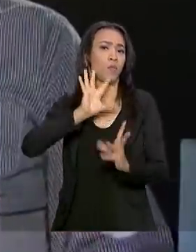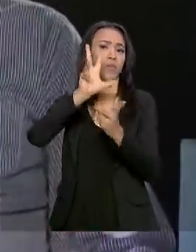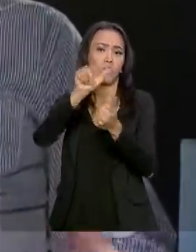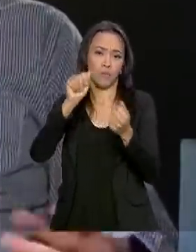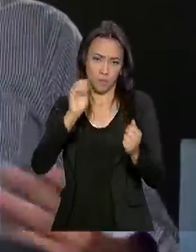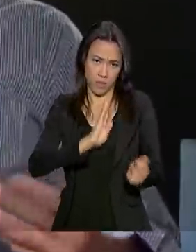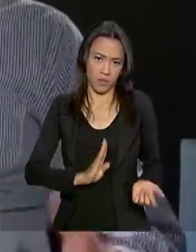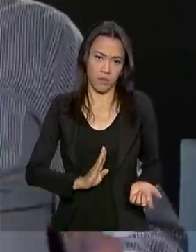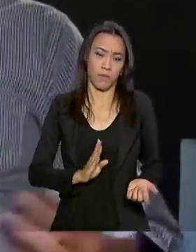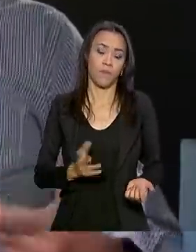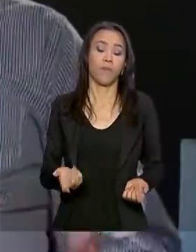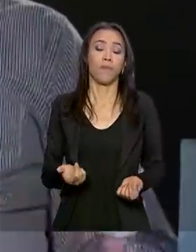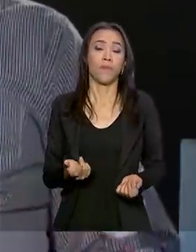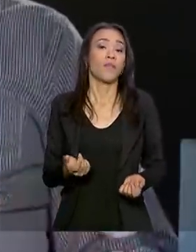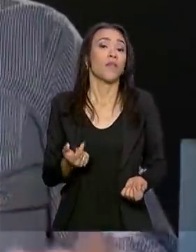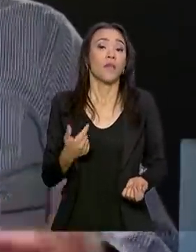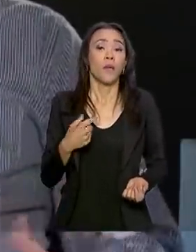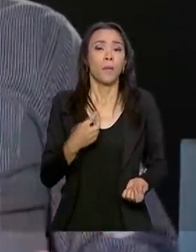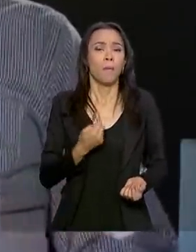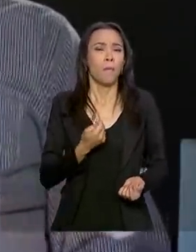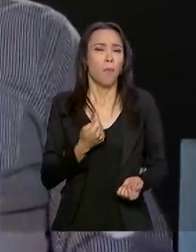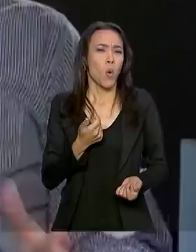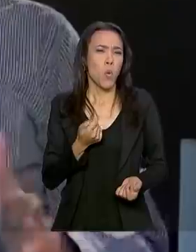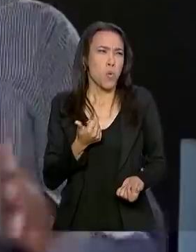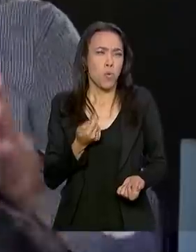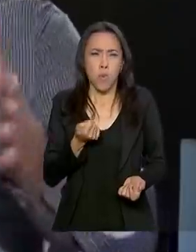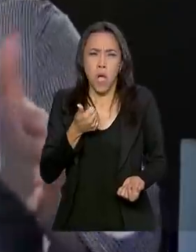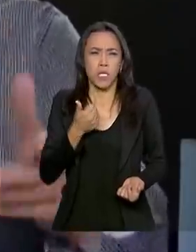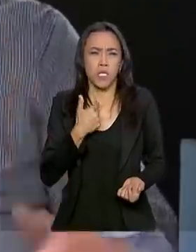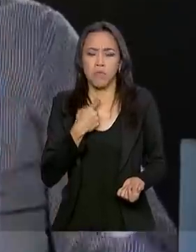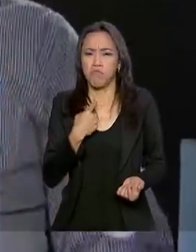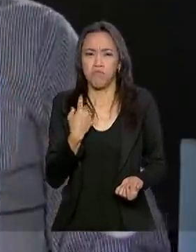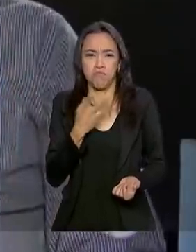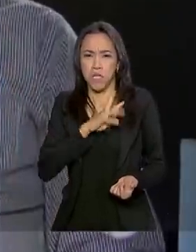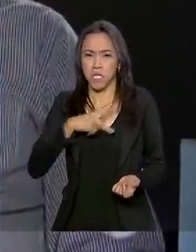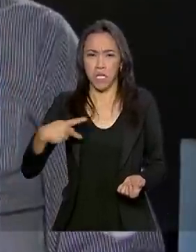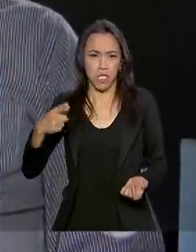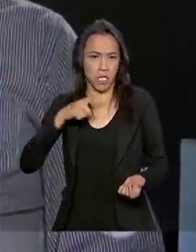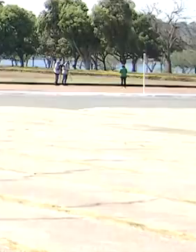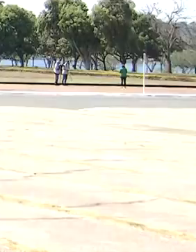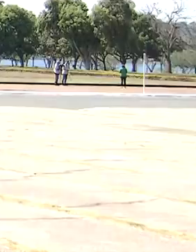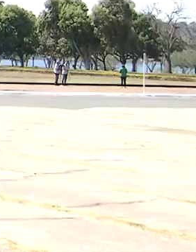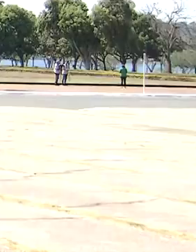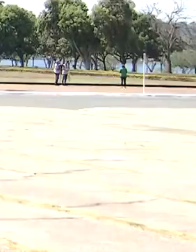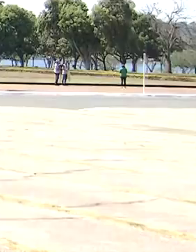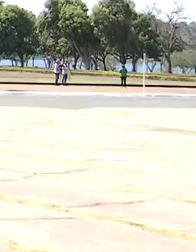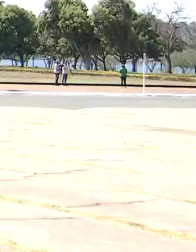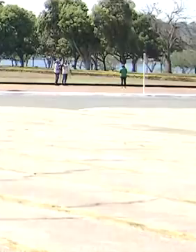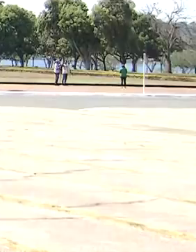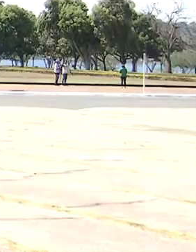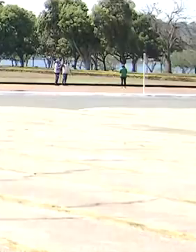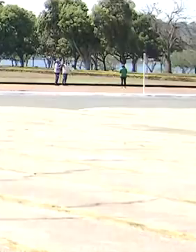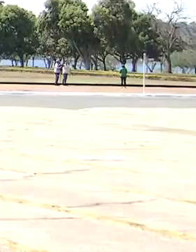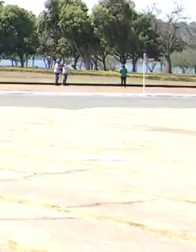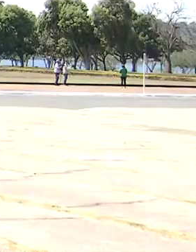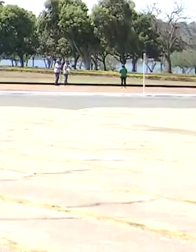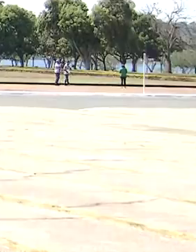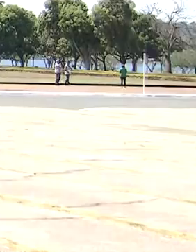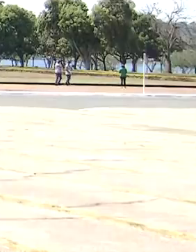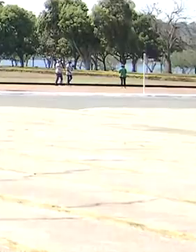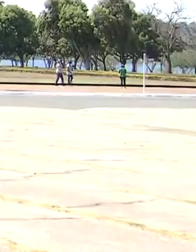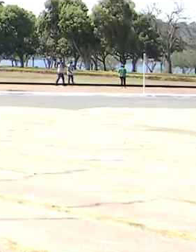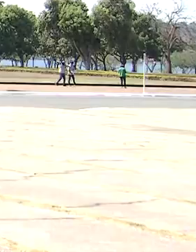agora, poucos ou quase nenhum presidente teve uma postura dessa natureza na ONU. Com relação à alta do preço